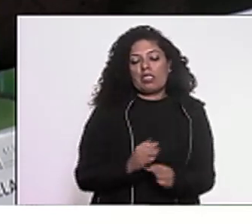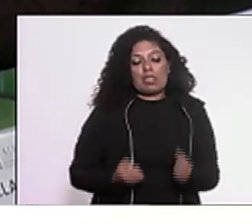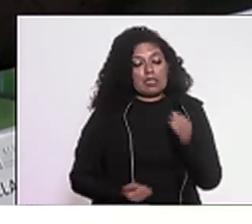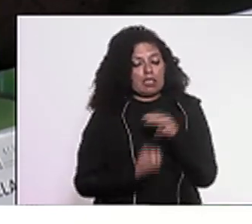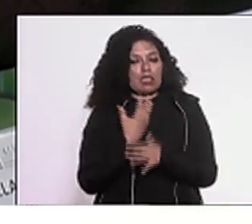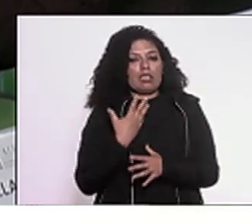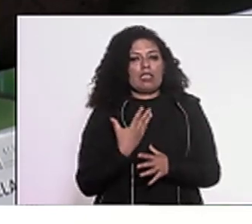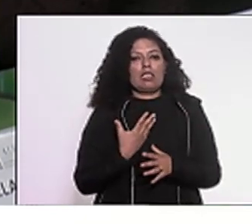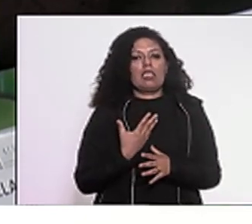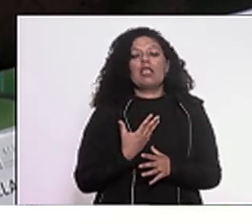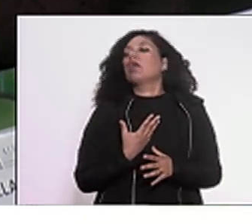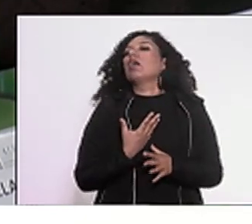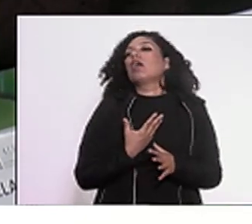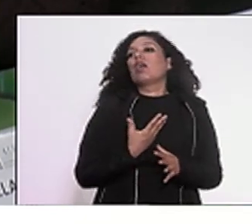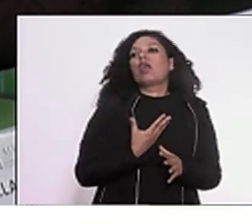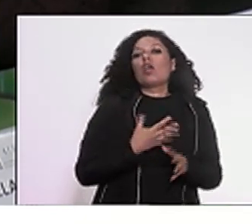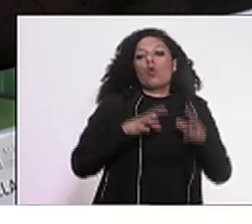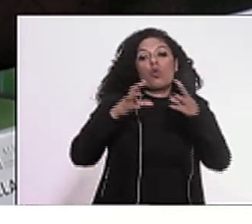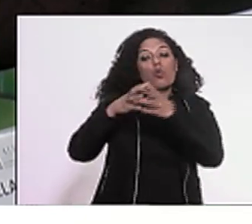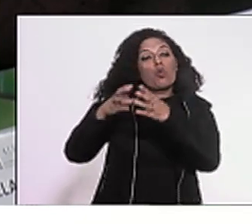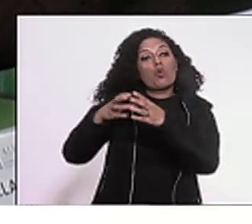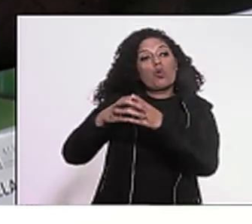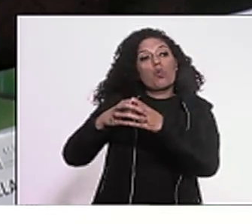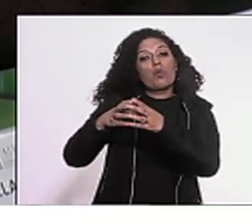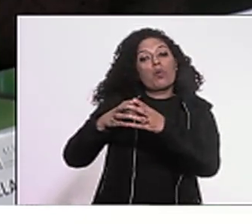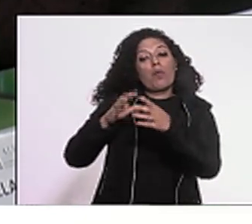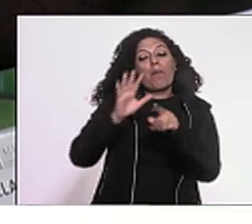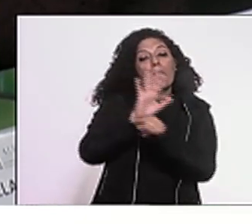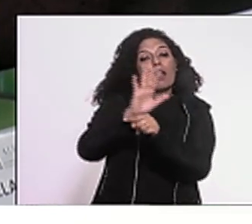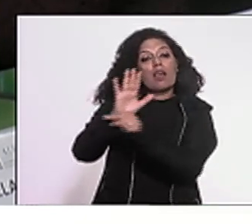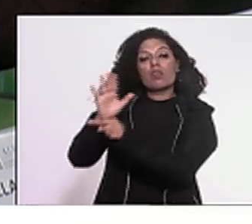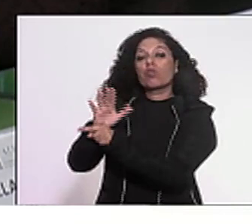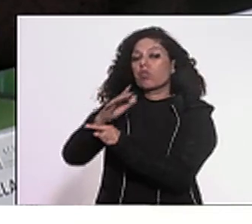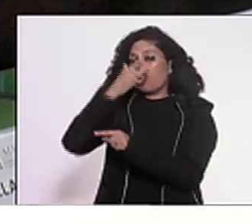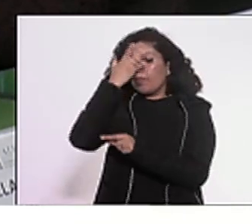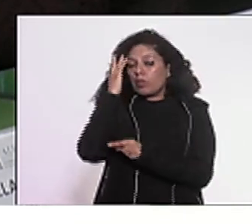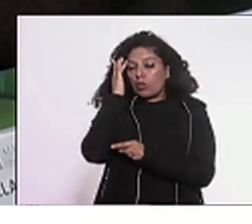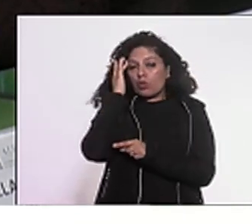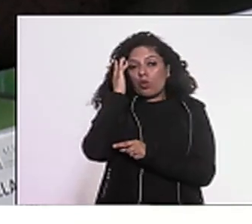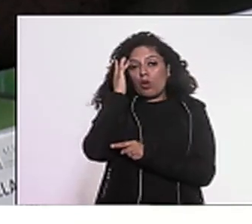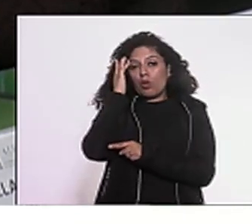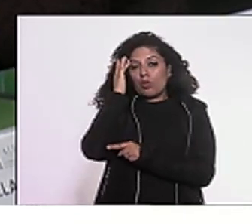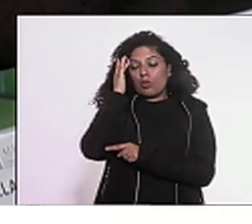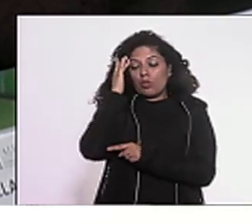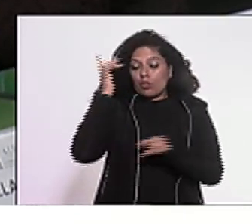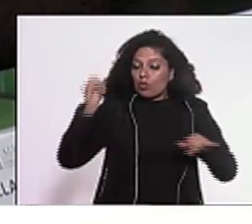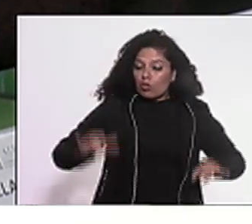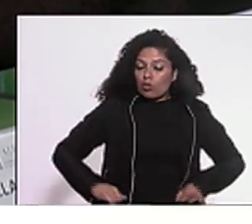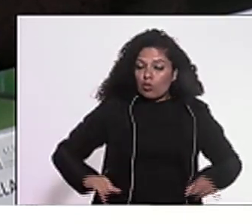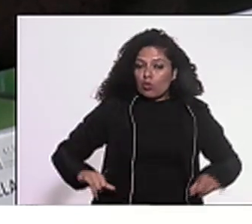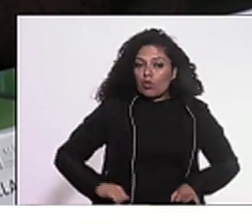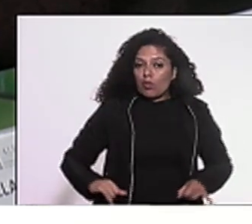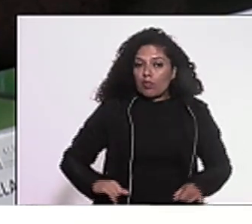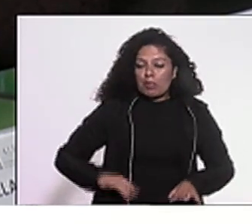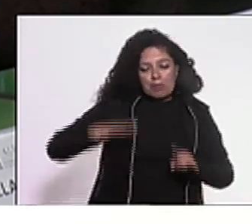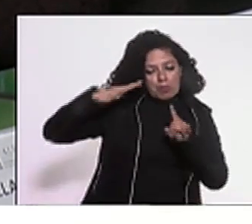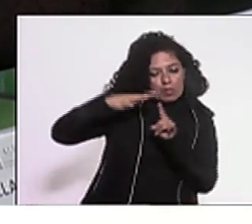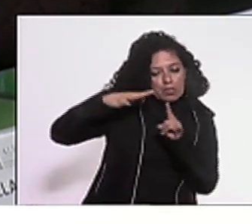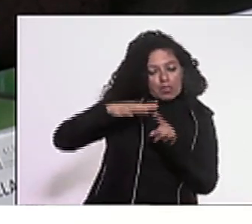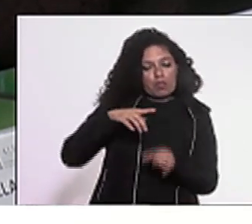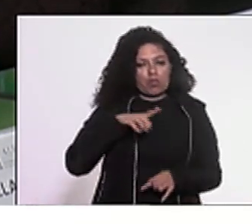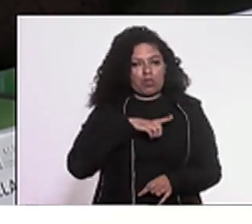que possa ser direcionado no próprio DISC, né? Já ter essa referência para onde